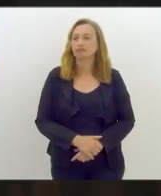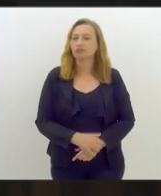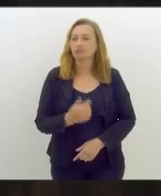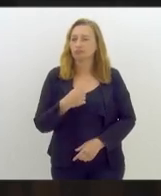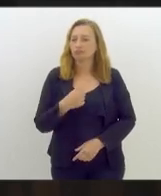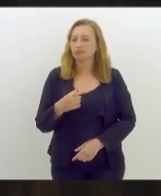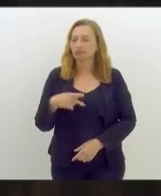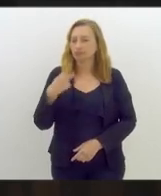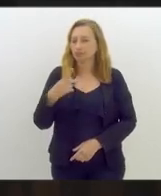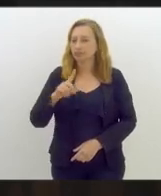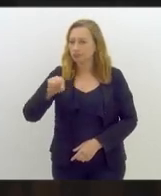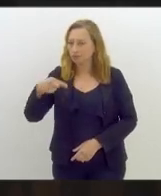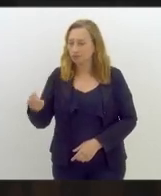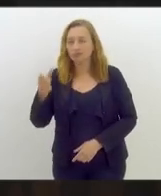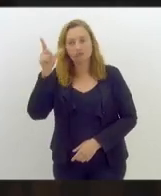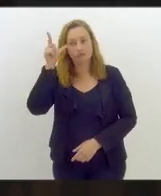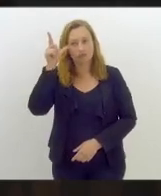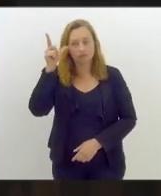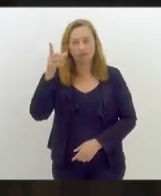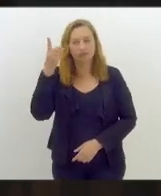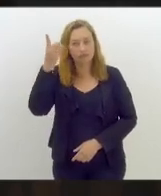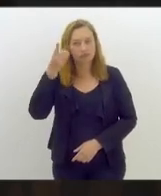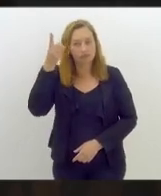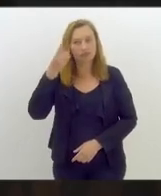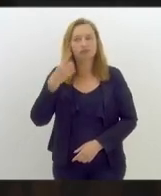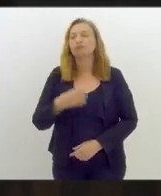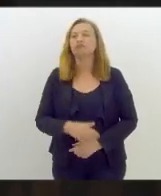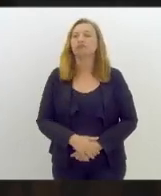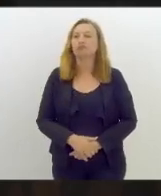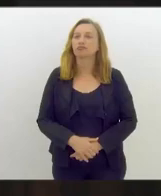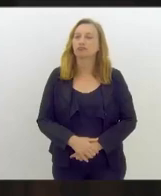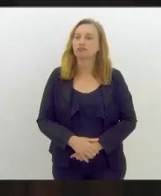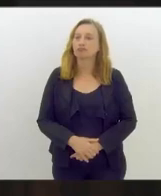irei falar logo após a deputada Lucinha.